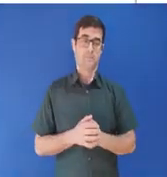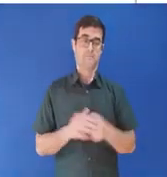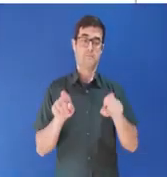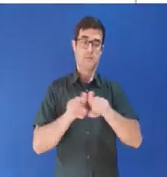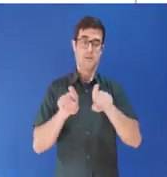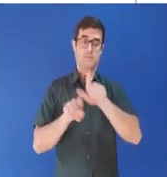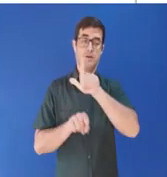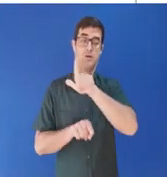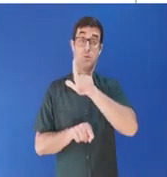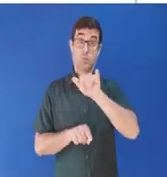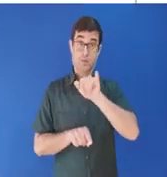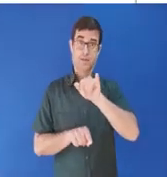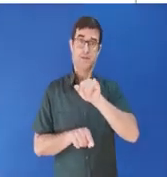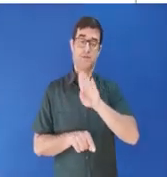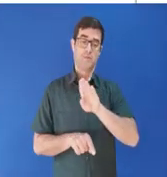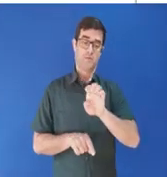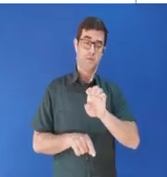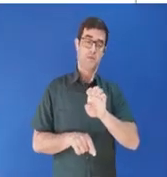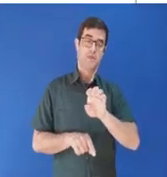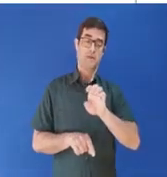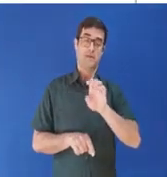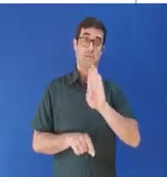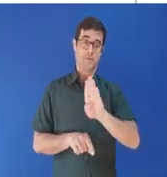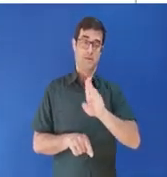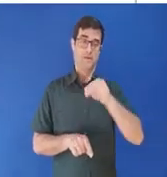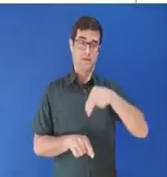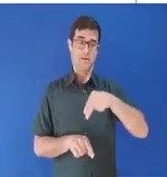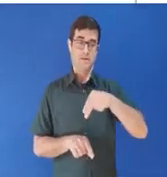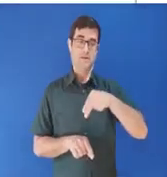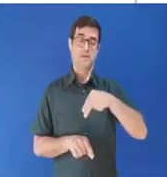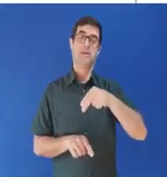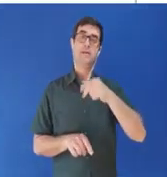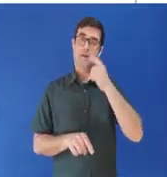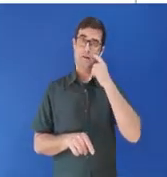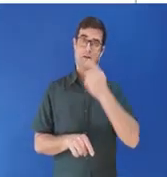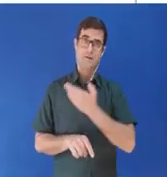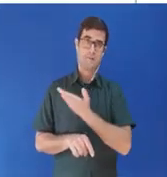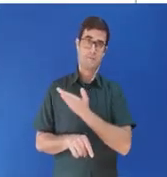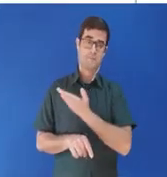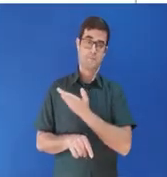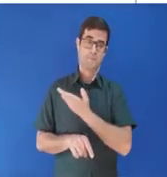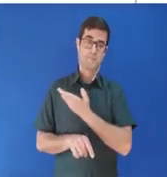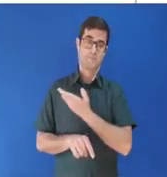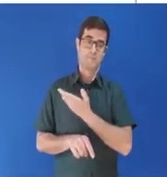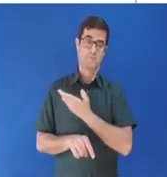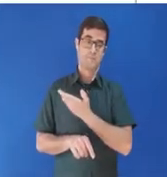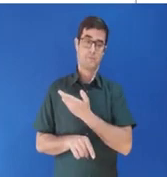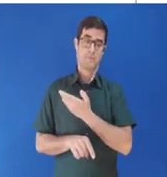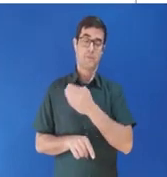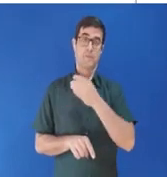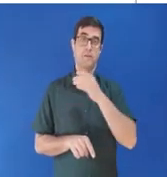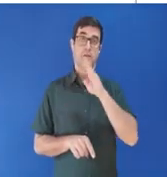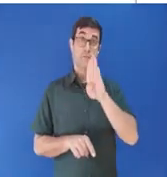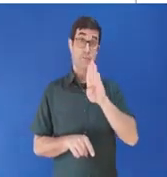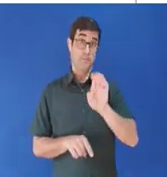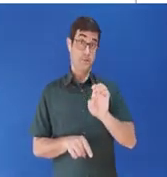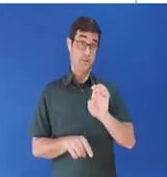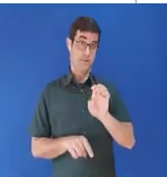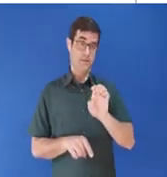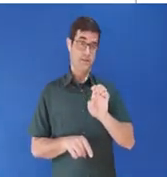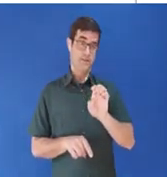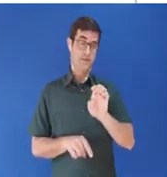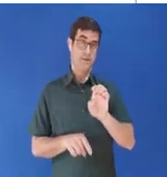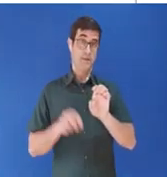berílio, boro, carbono, nitrogênio. Então, ou seja, berílio e nitrogênio existe alguma coisa na